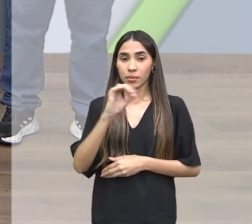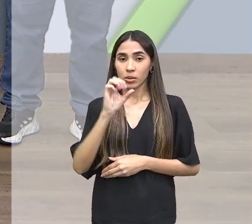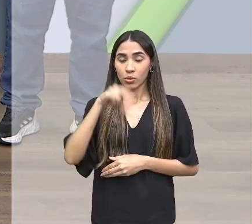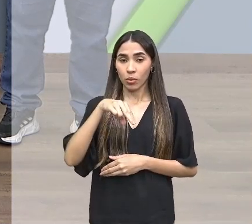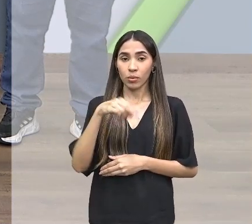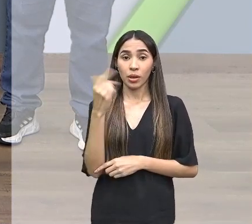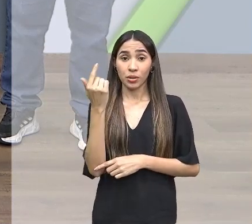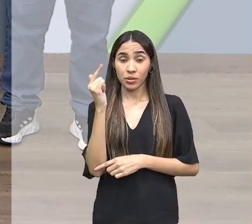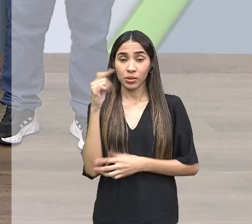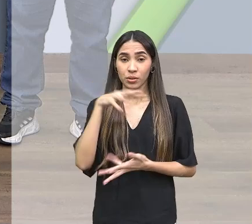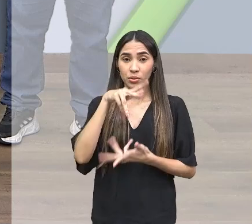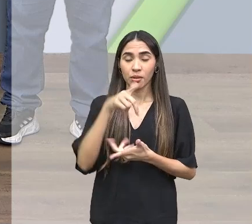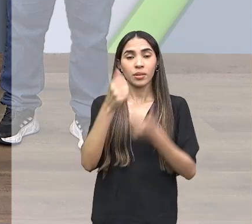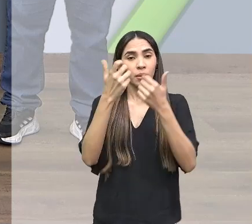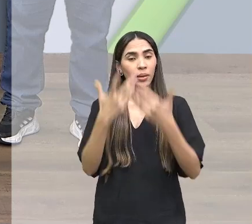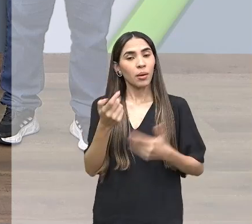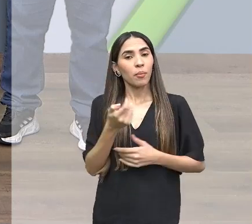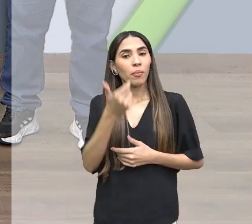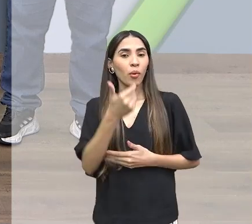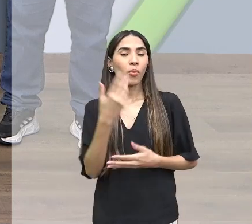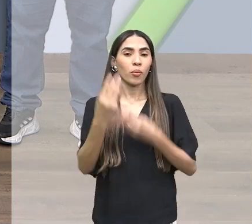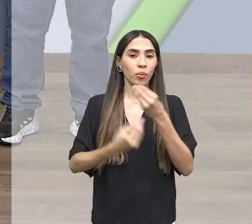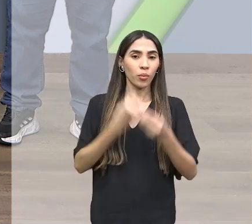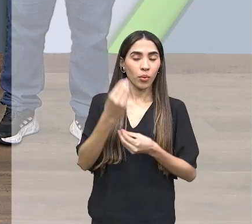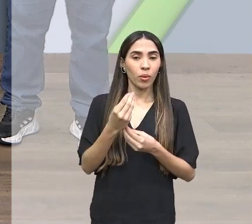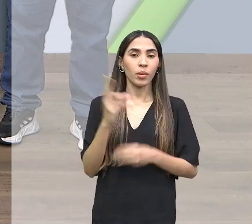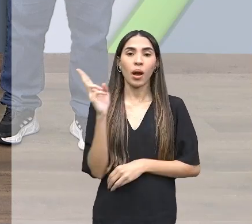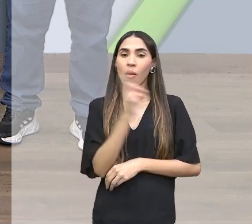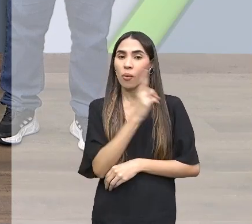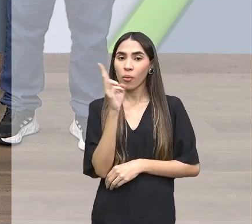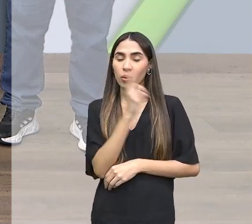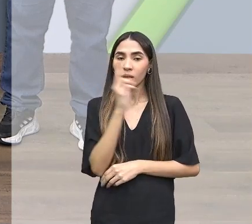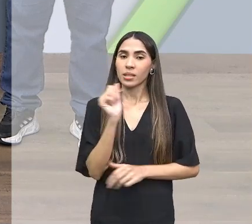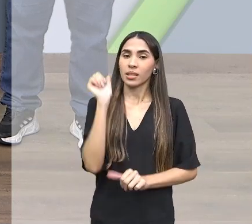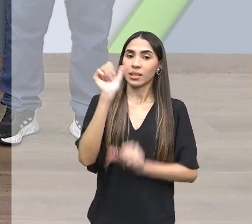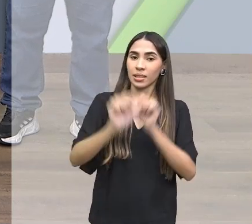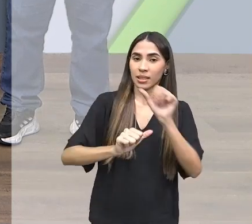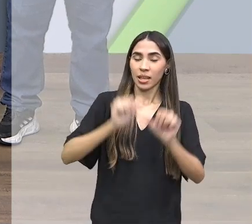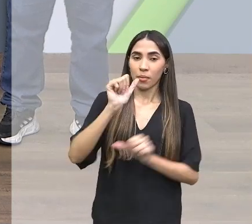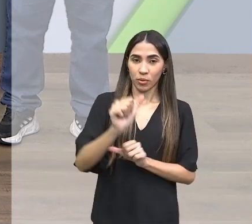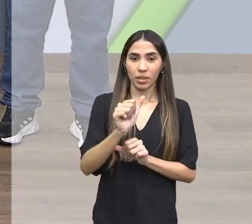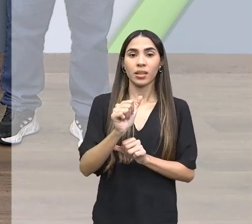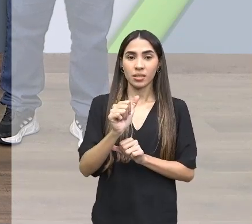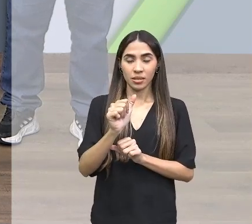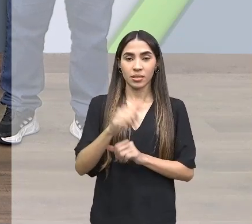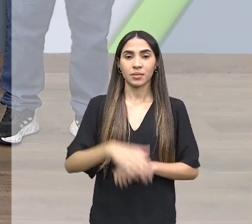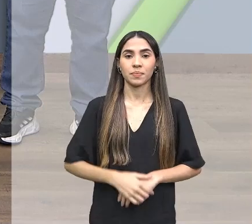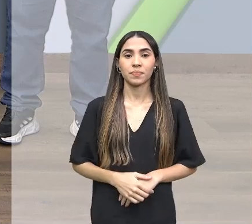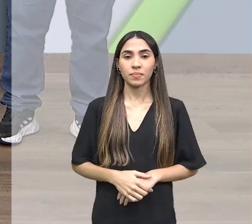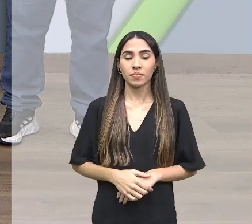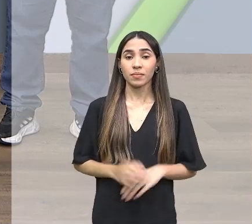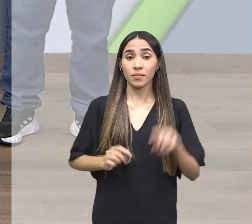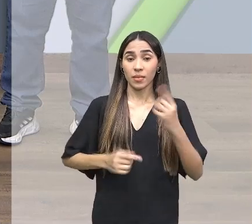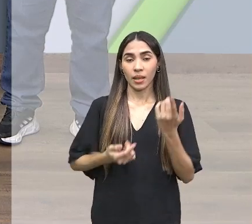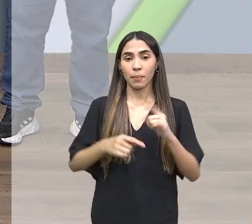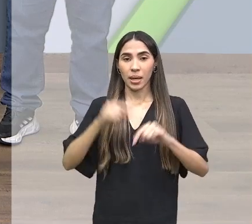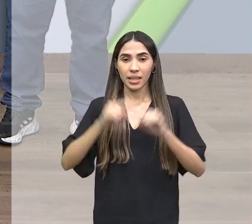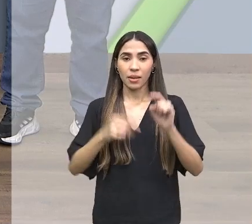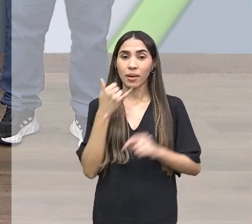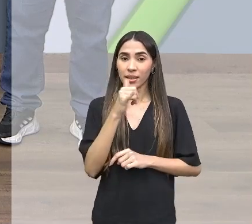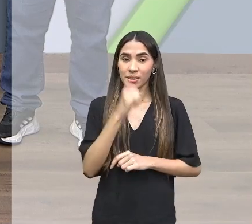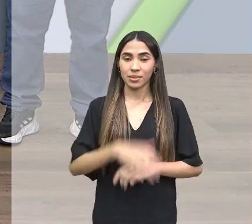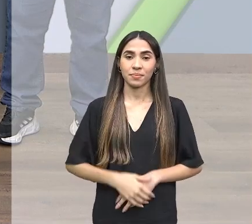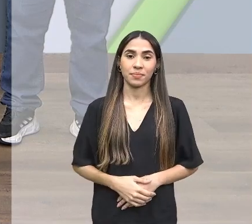Geografia, para comentar um pouco sobre essa questão da necessidade dessa mudança, dessa transição de matriz energética. Veja